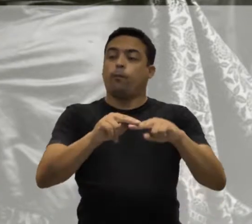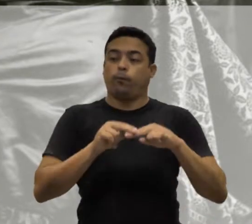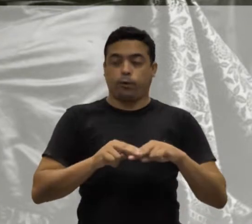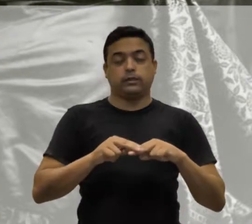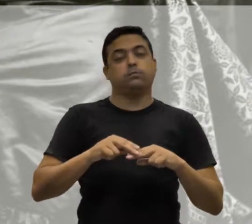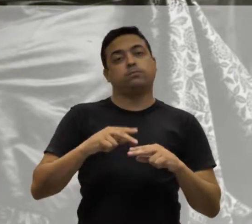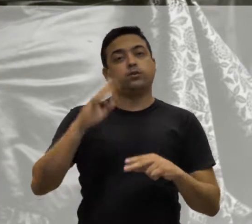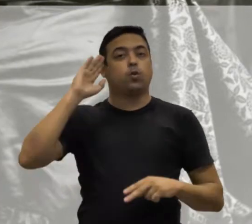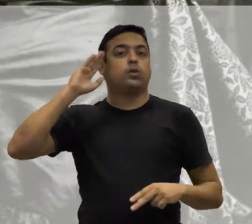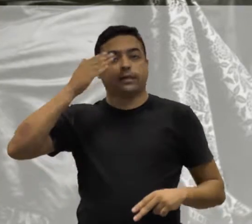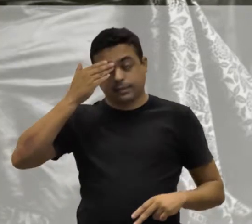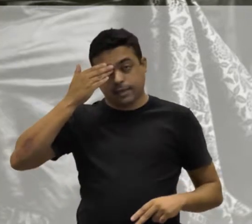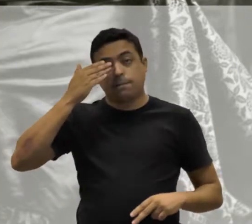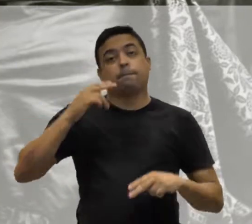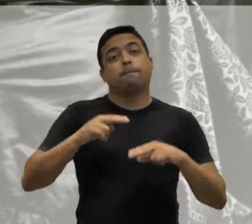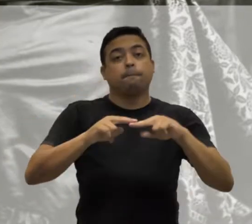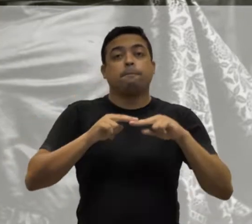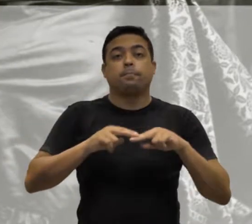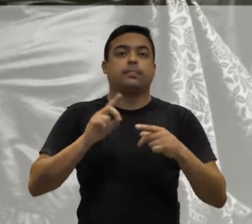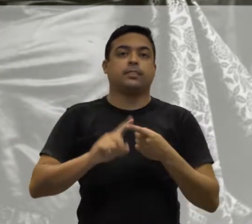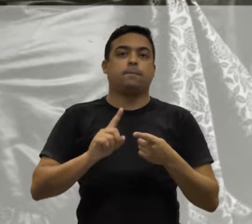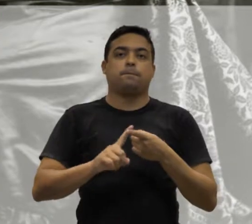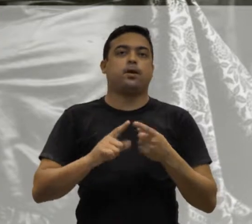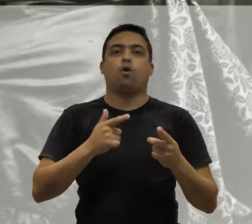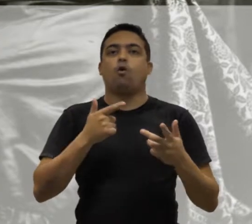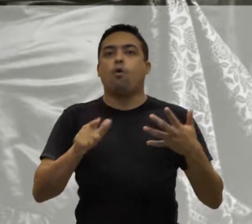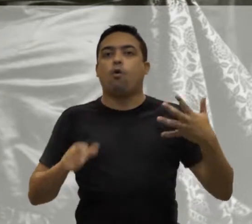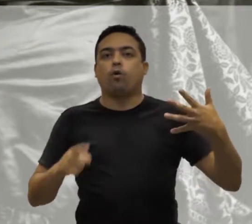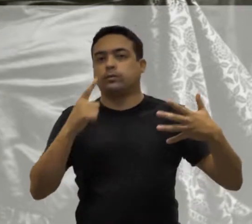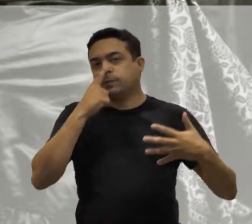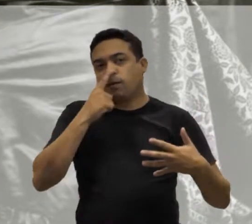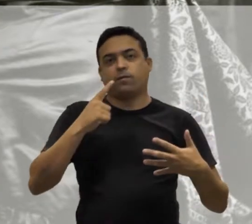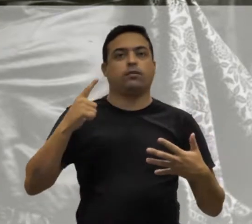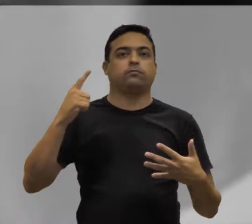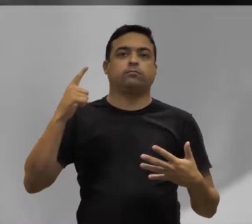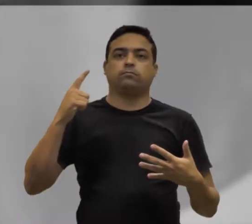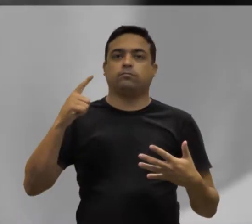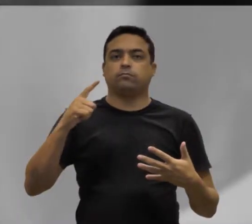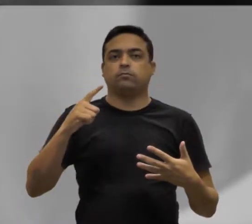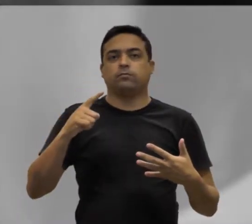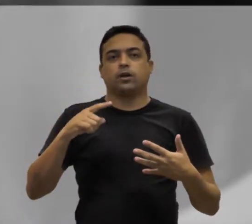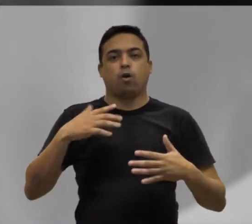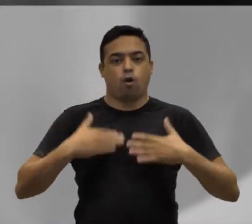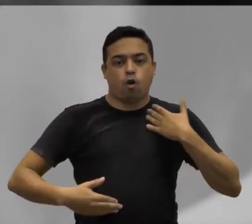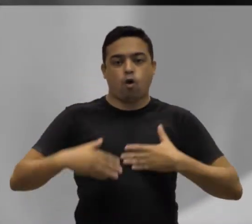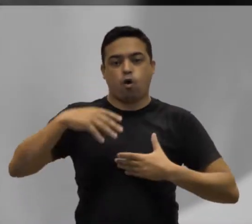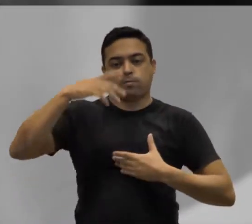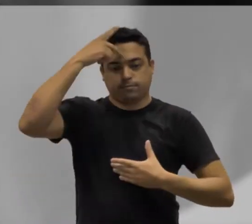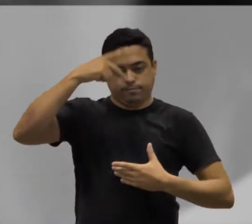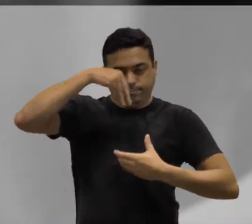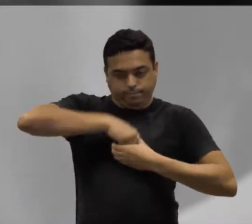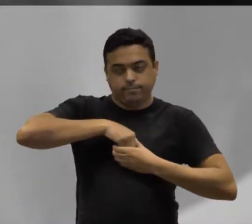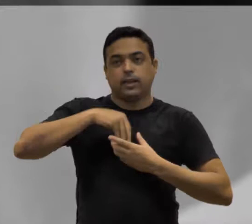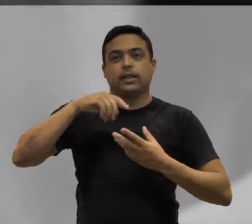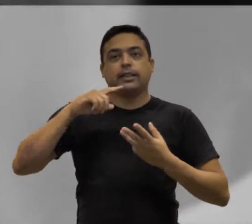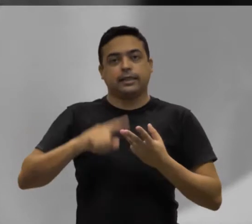pela pessoa surdo-cega. Contudo, não desconsideremos os demais sentidos como o olfato, o sinestésico,